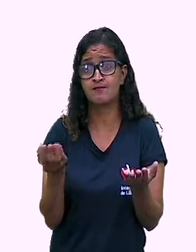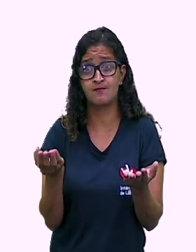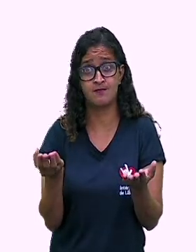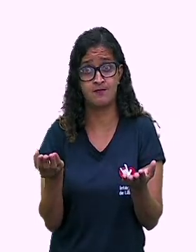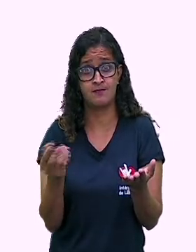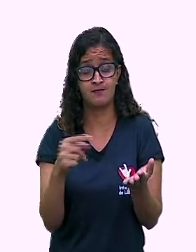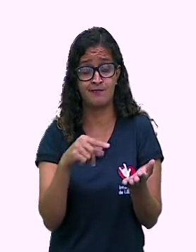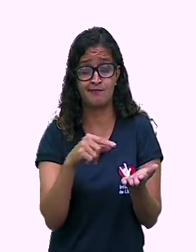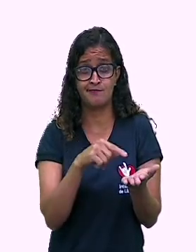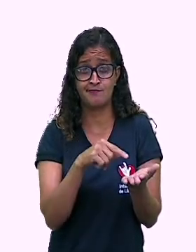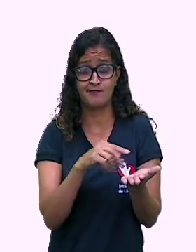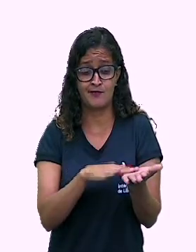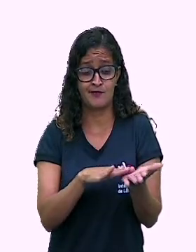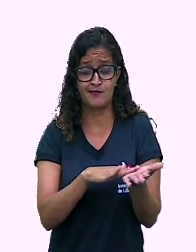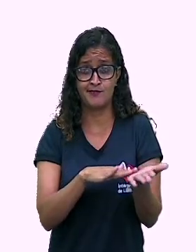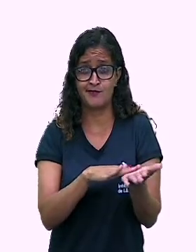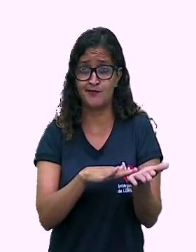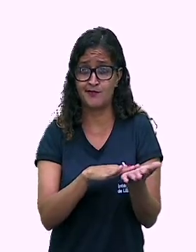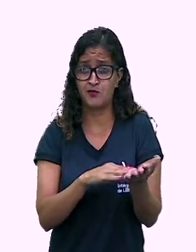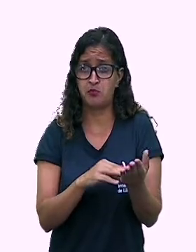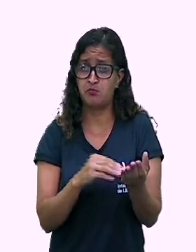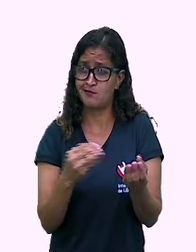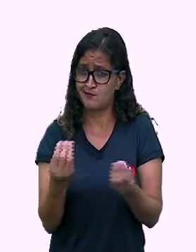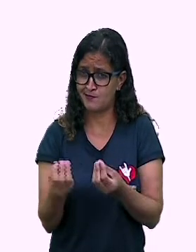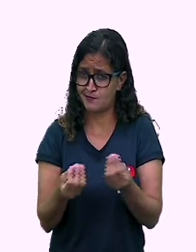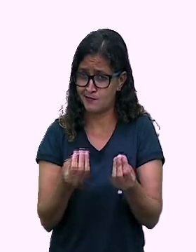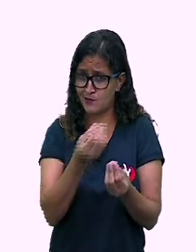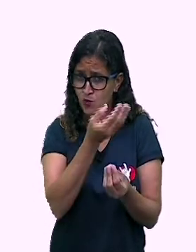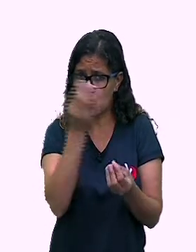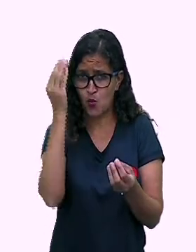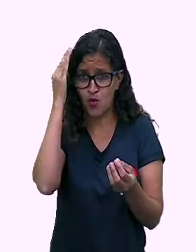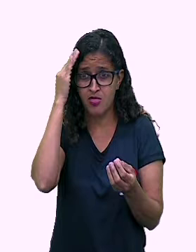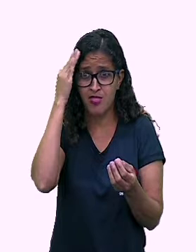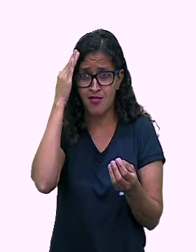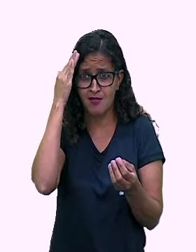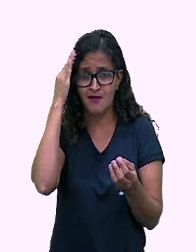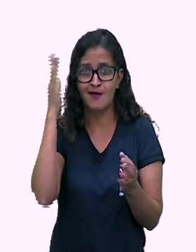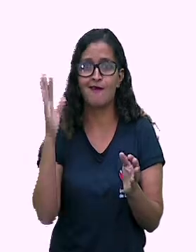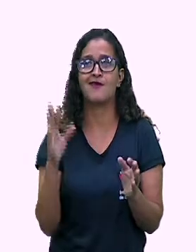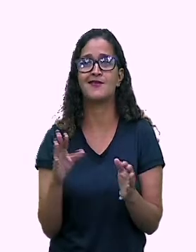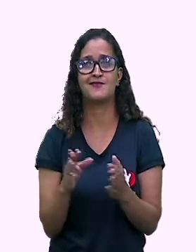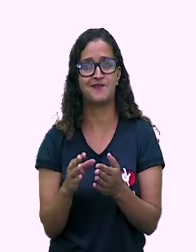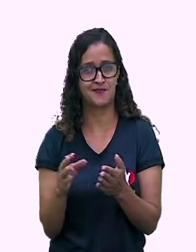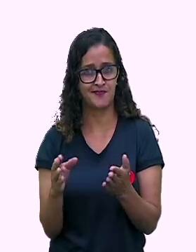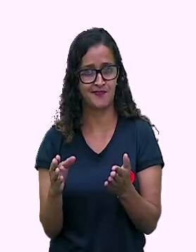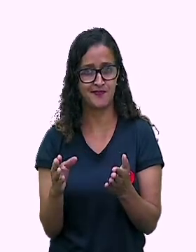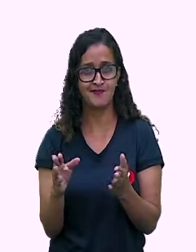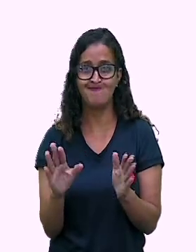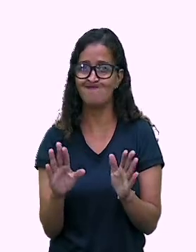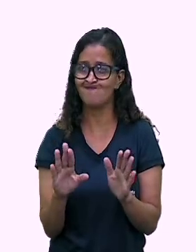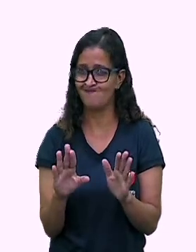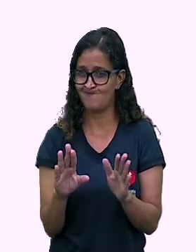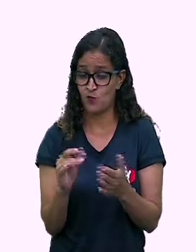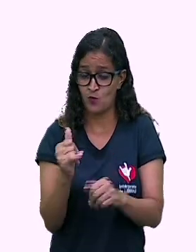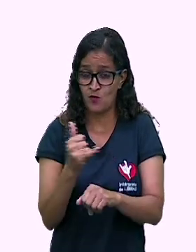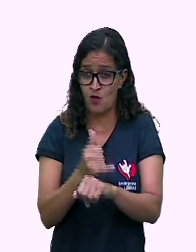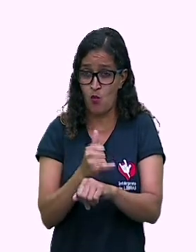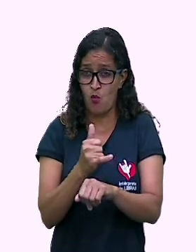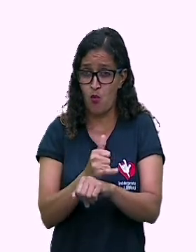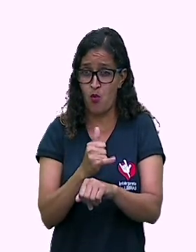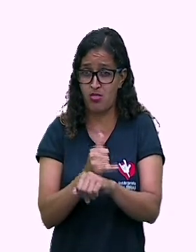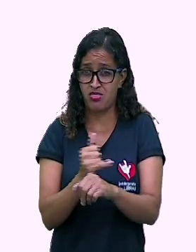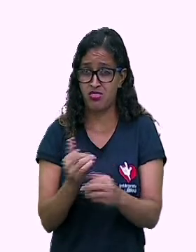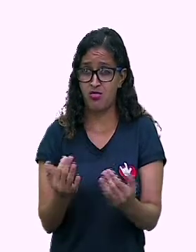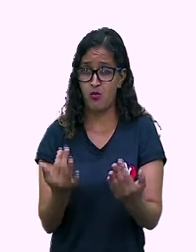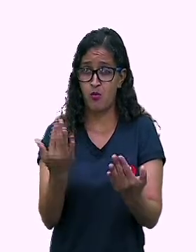de deteriorização da lã de aço? Se você respondeu que a ferrugem